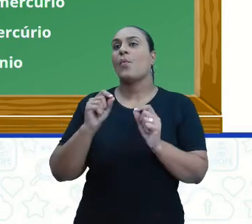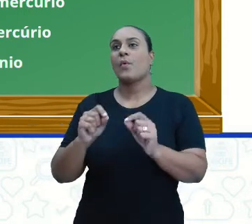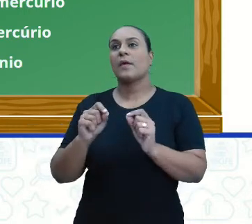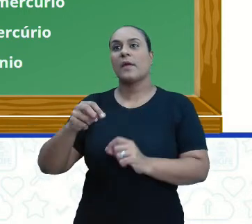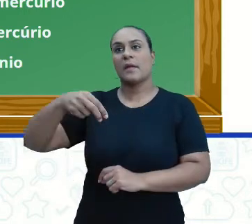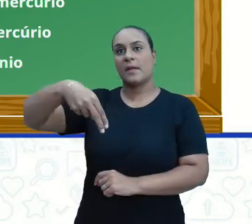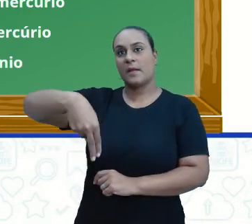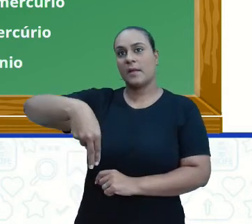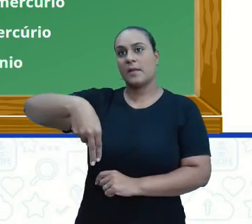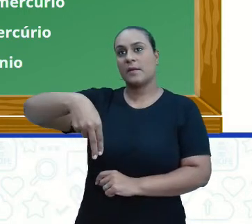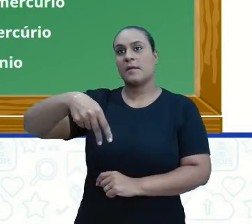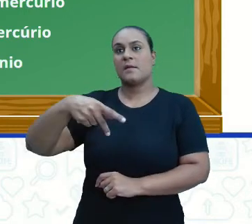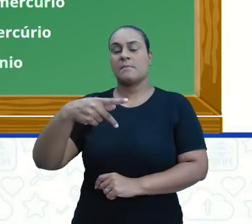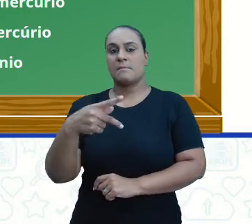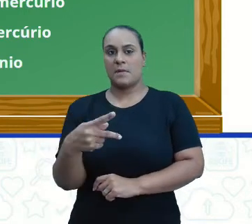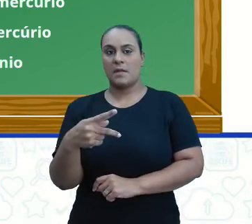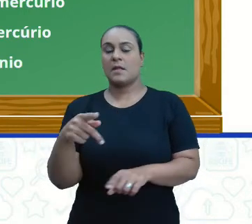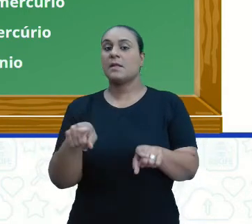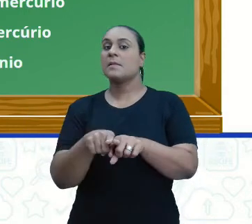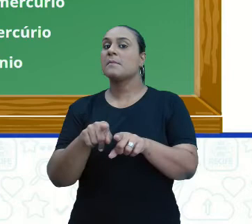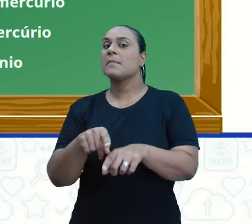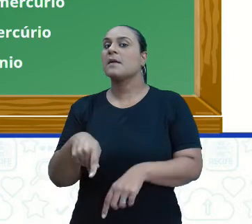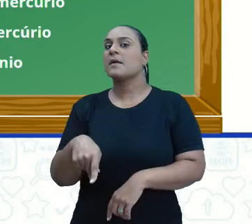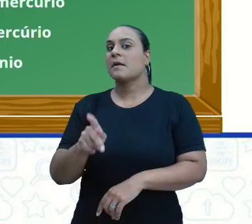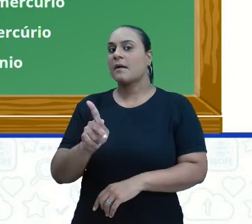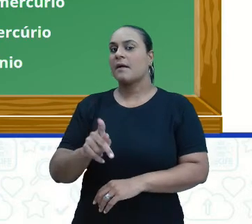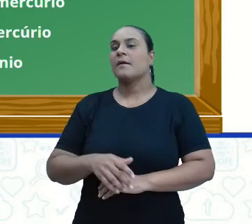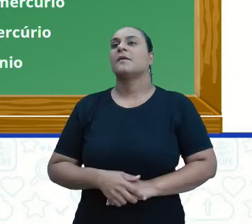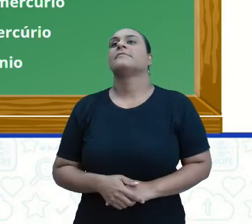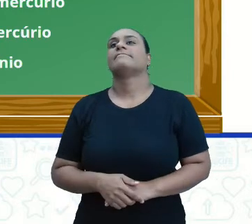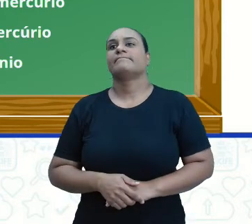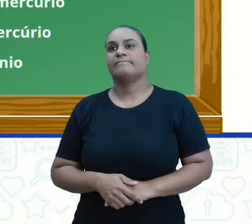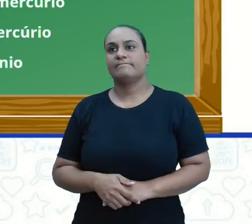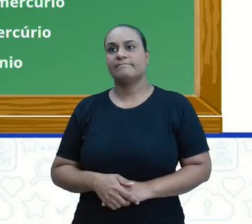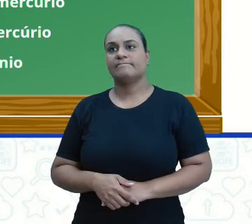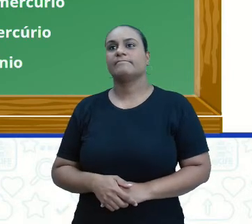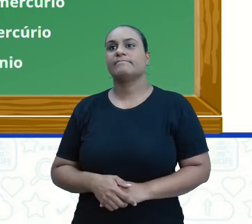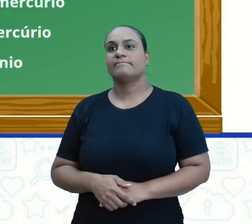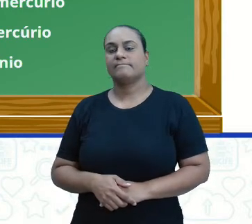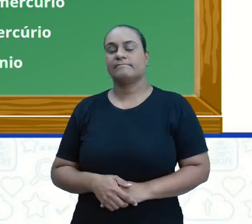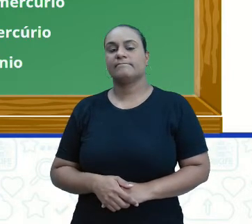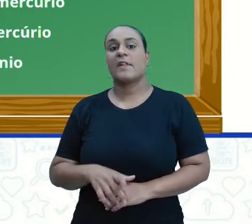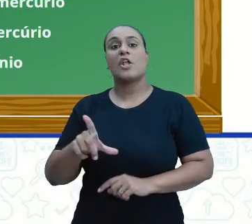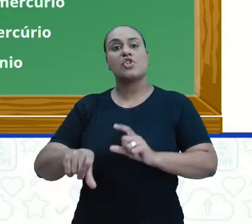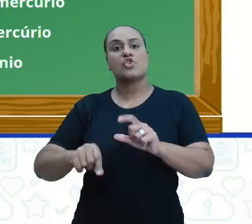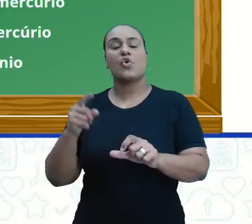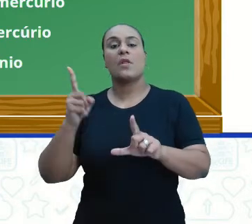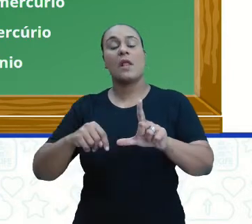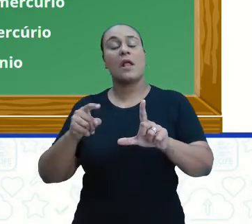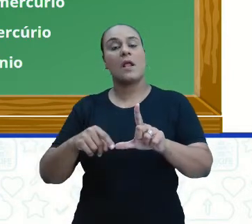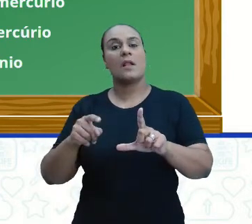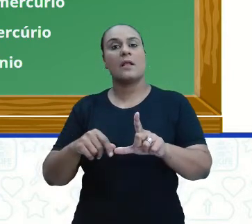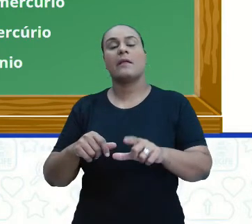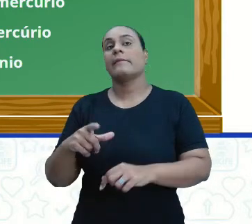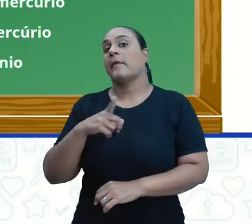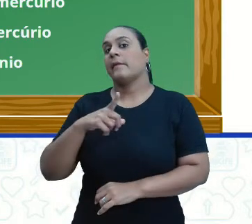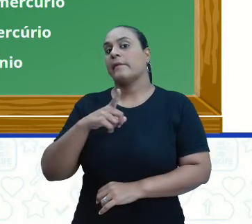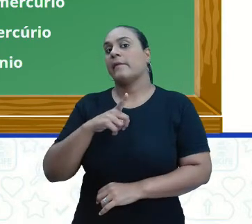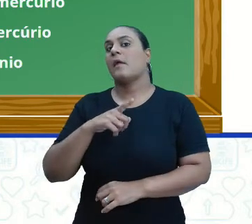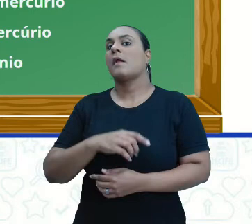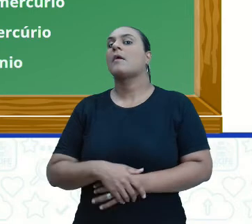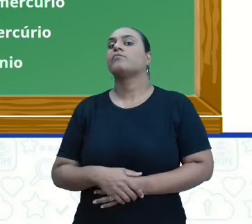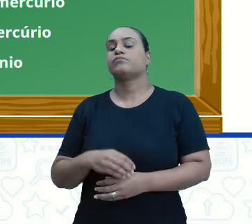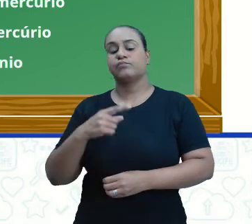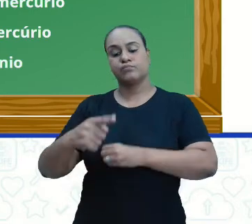N, P e K. Assinale a alternativa que apresenta elementos